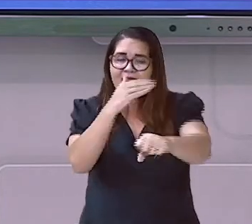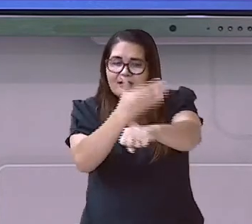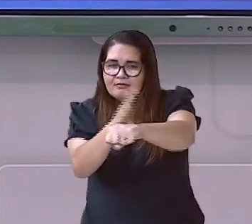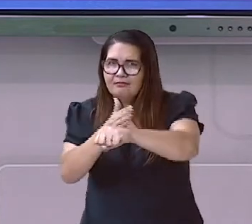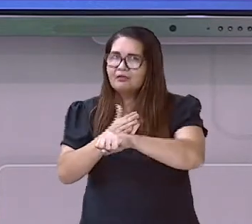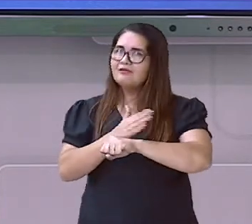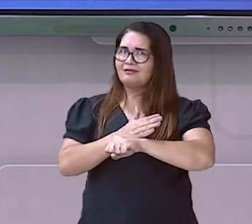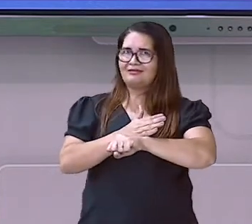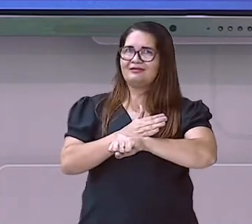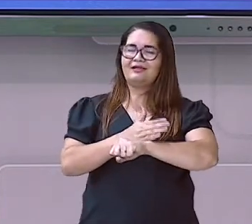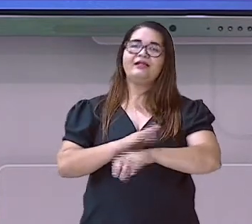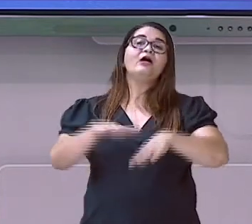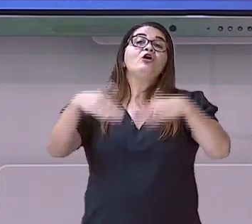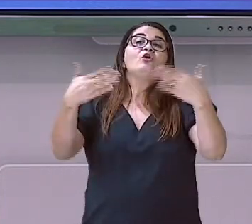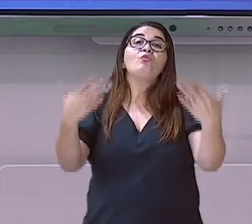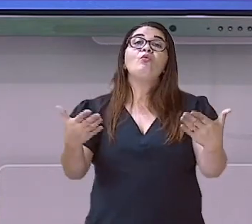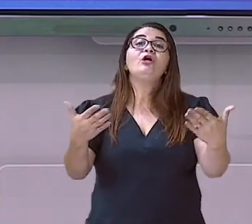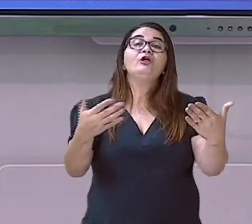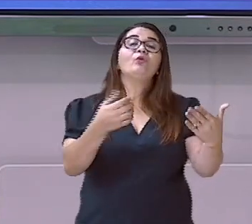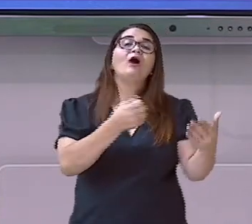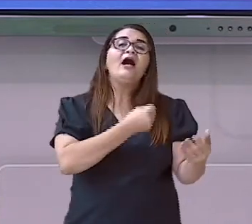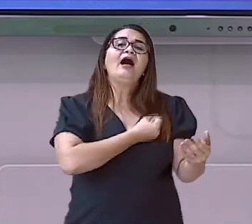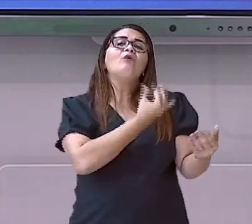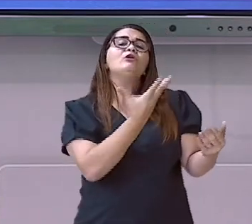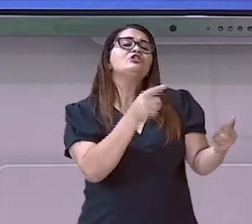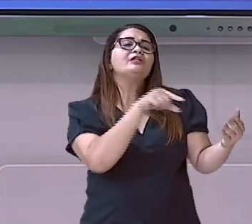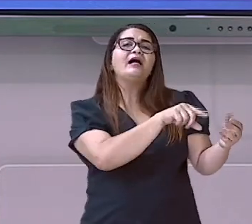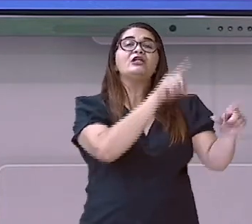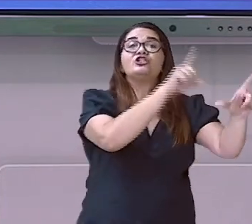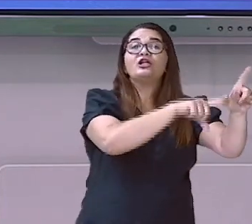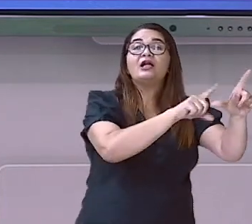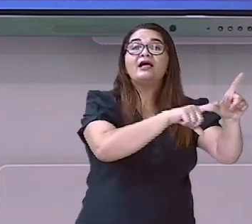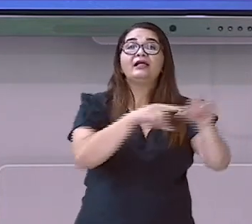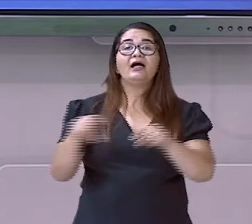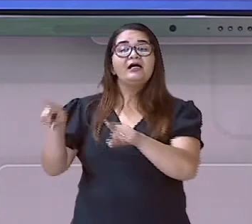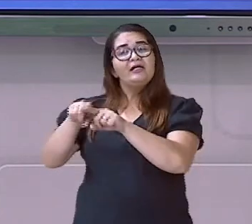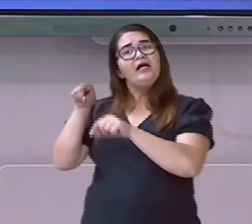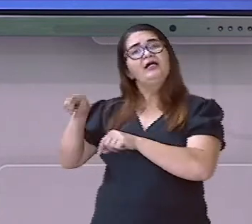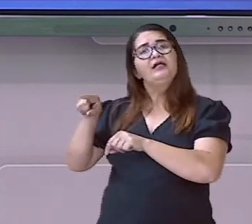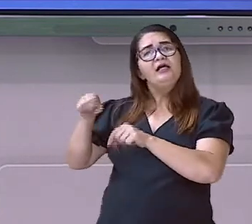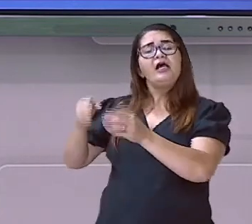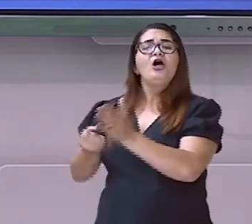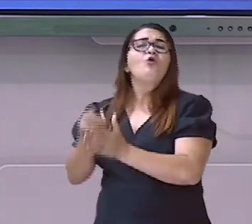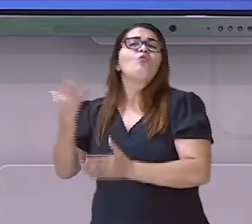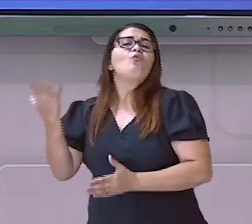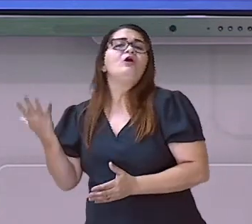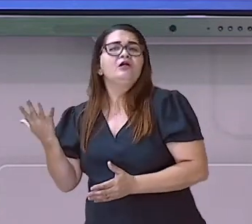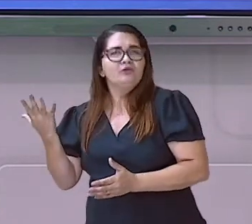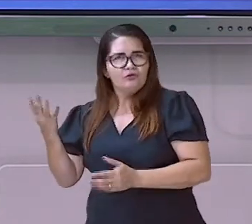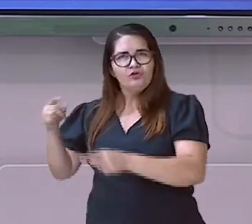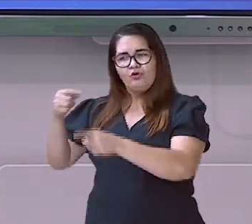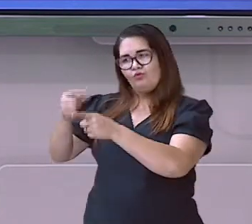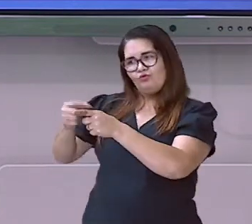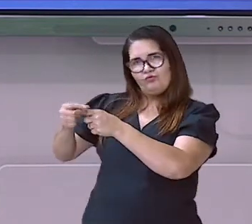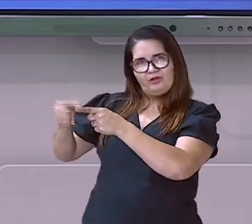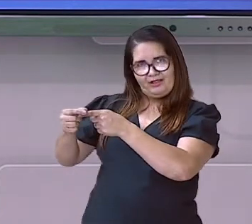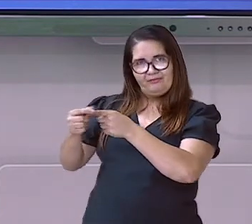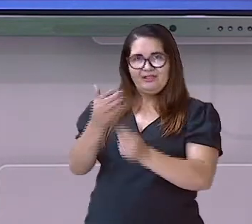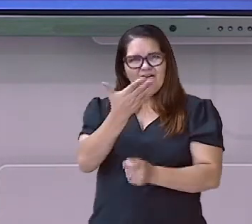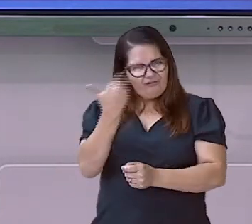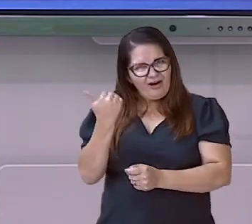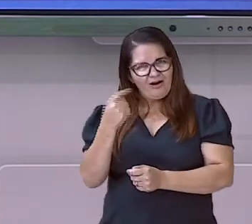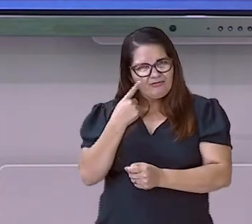gente saber qual é a quantidade de letras e qual é a quantidade de fonemas que cada palavra tem. Vamos conferir essa